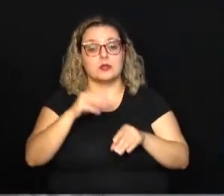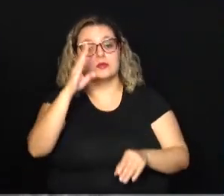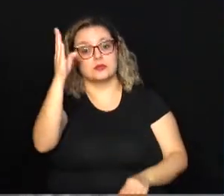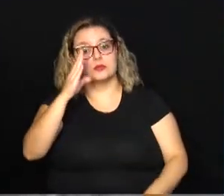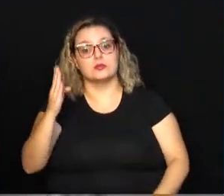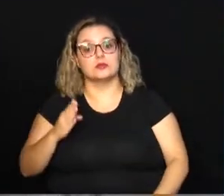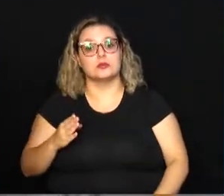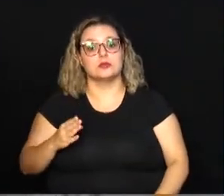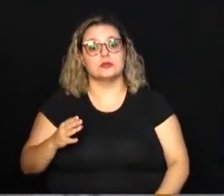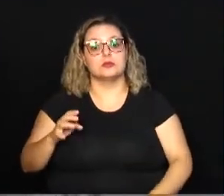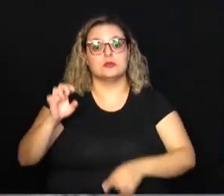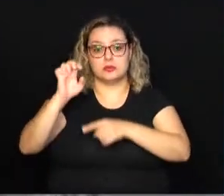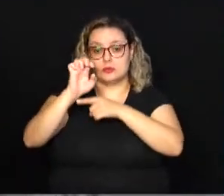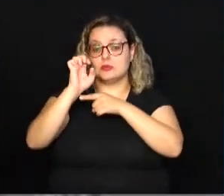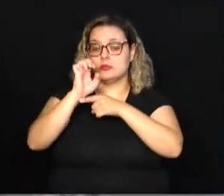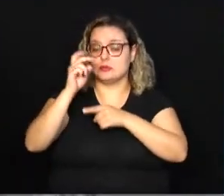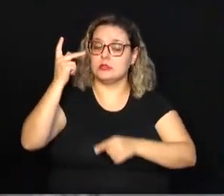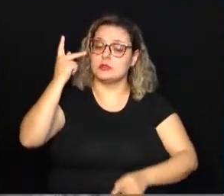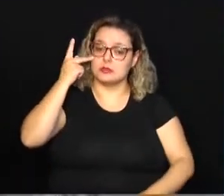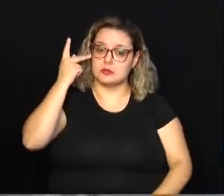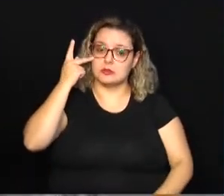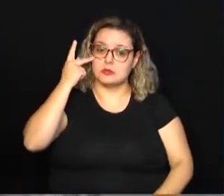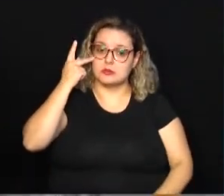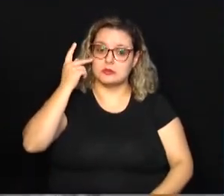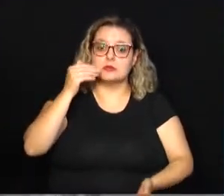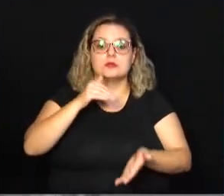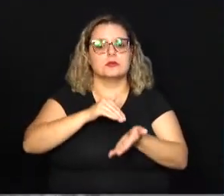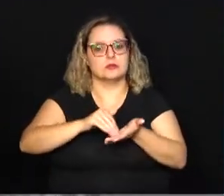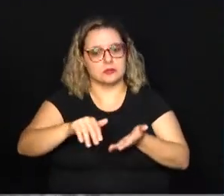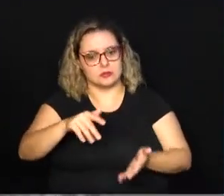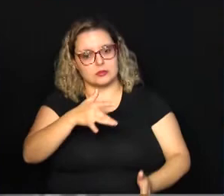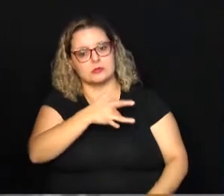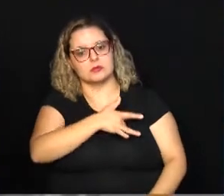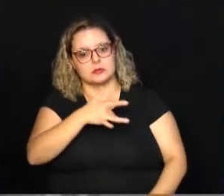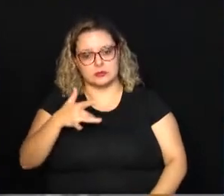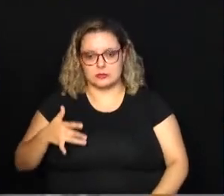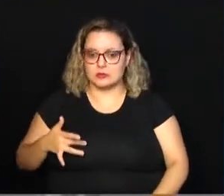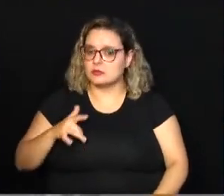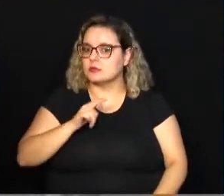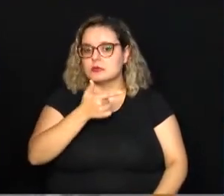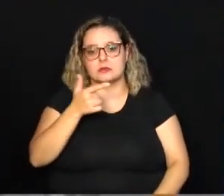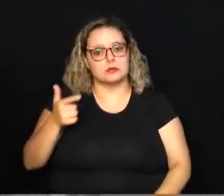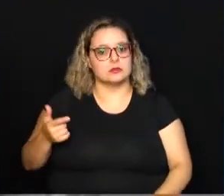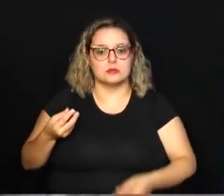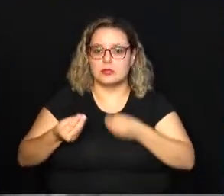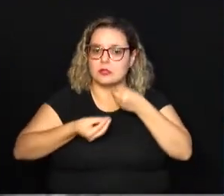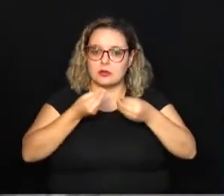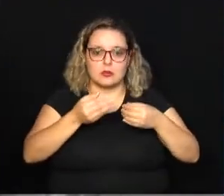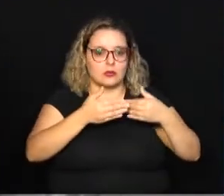São Paulo está, inclusive o secretário de Saúde, falando que não tem mais condições de abrir leito.